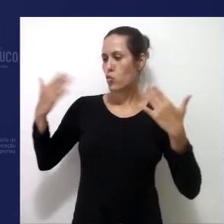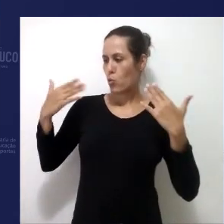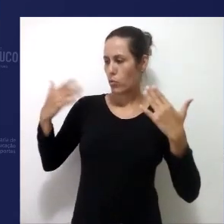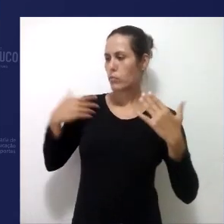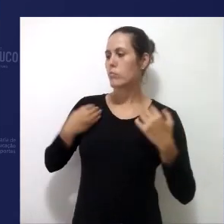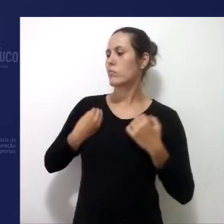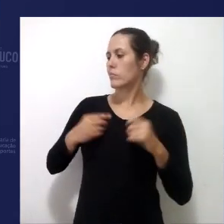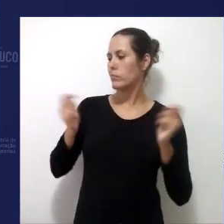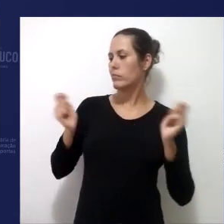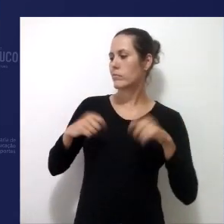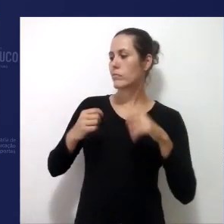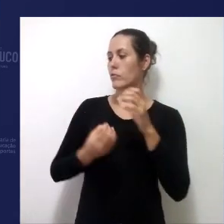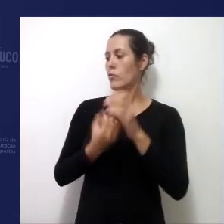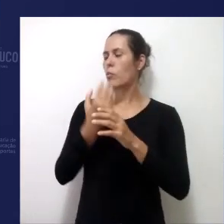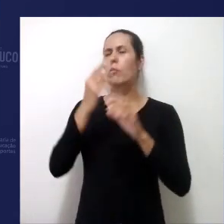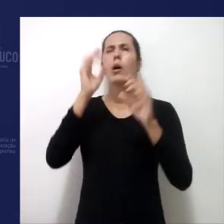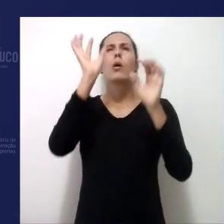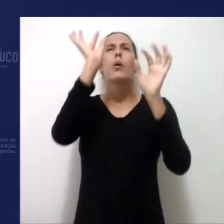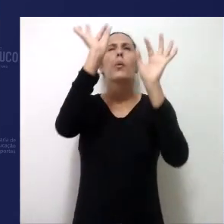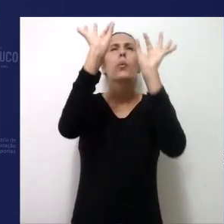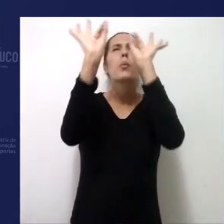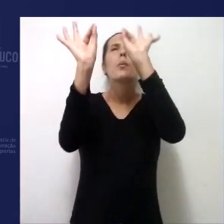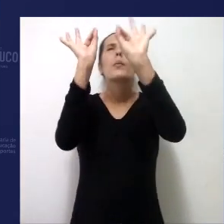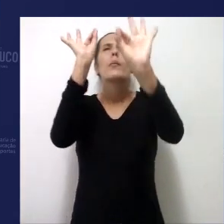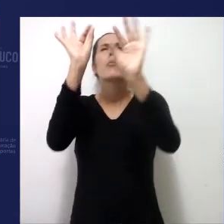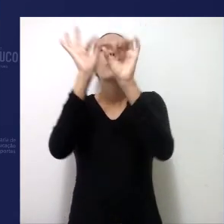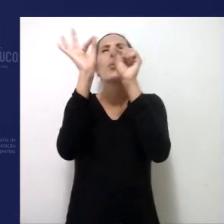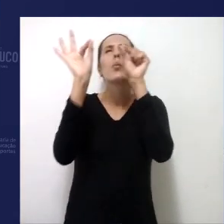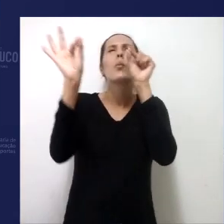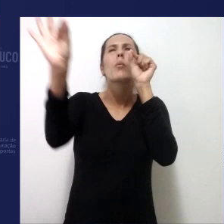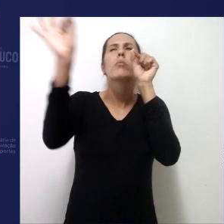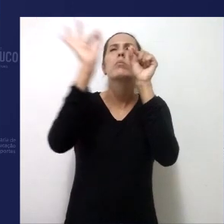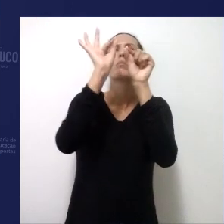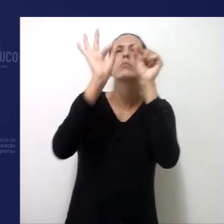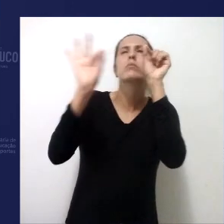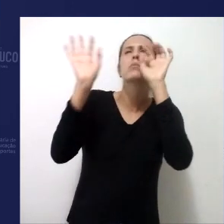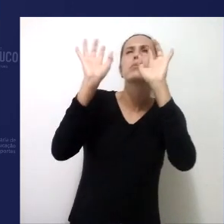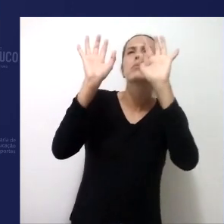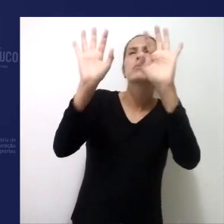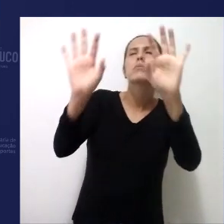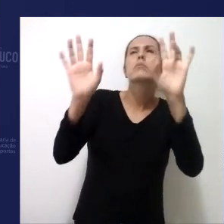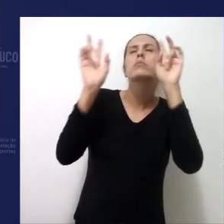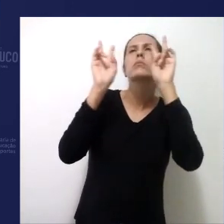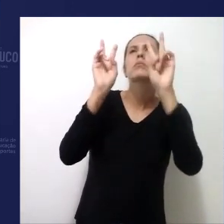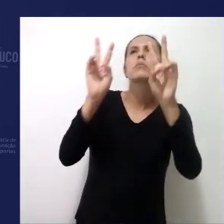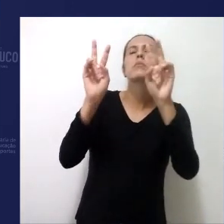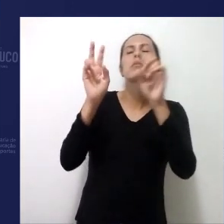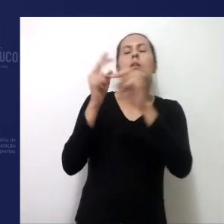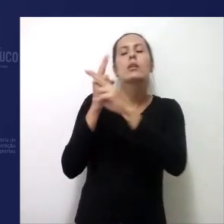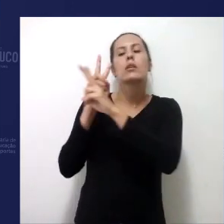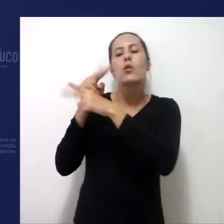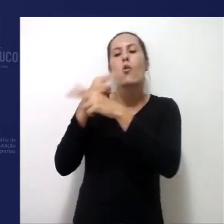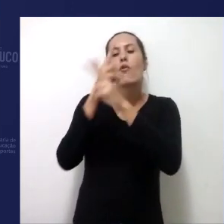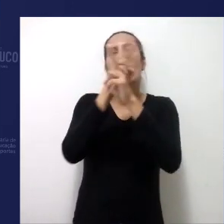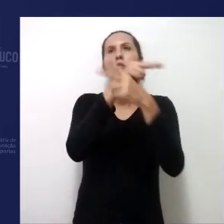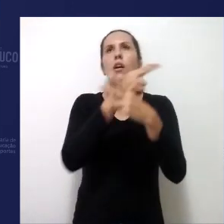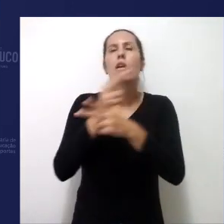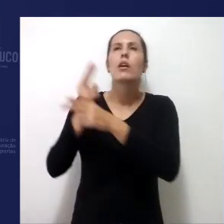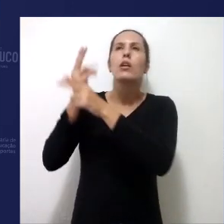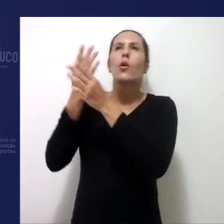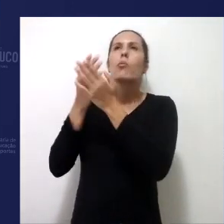Sua aparência ela vai ser constituída por formas de linhas finas e compridas que acompanham